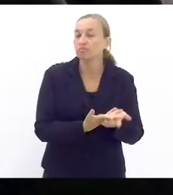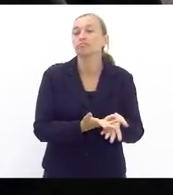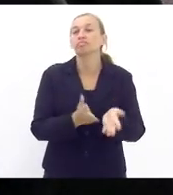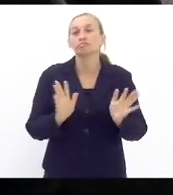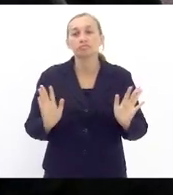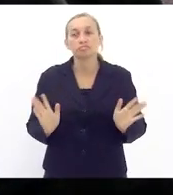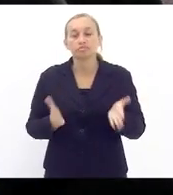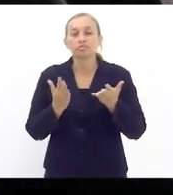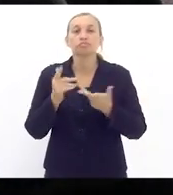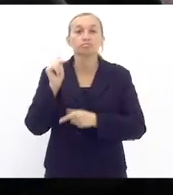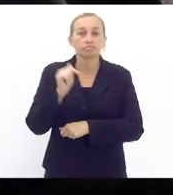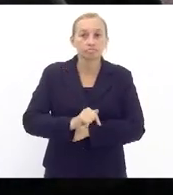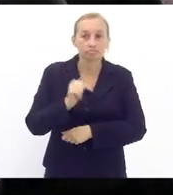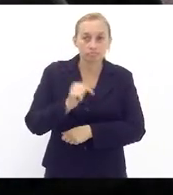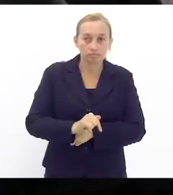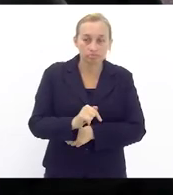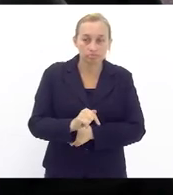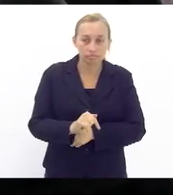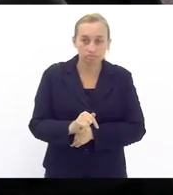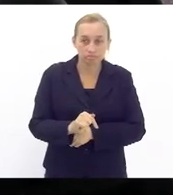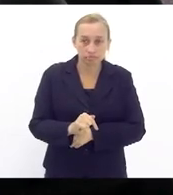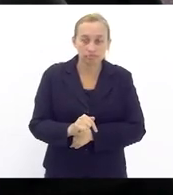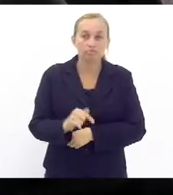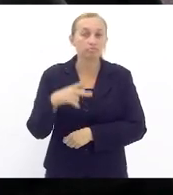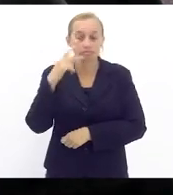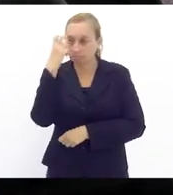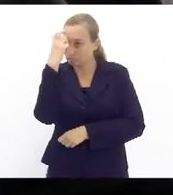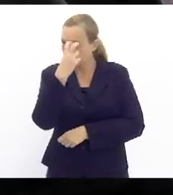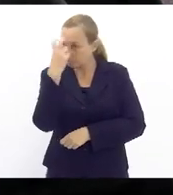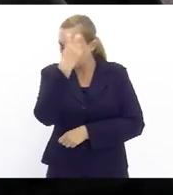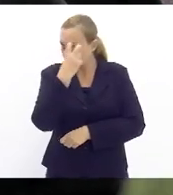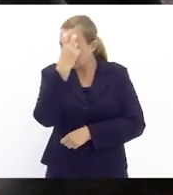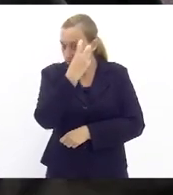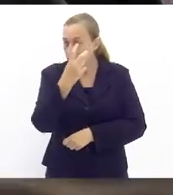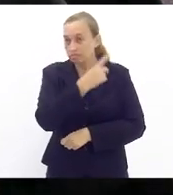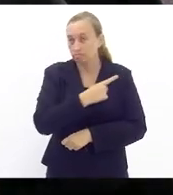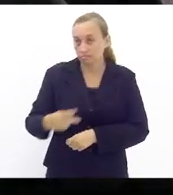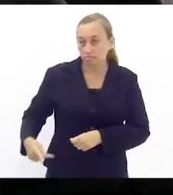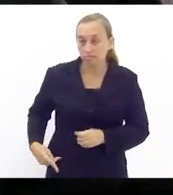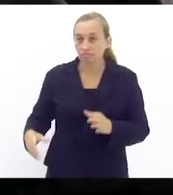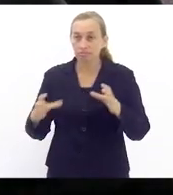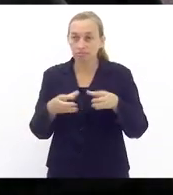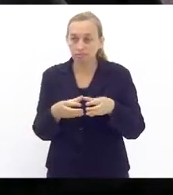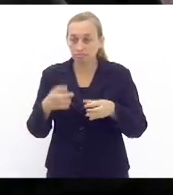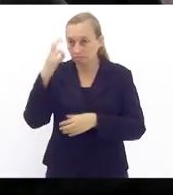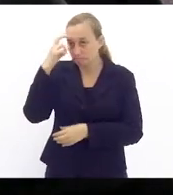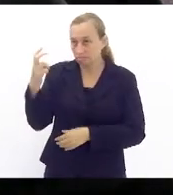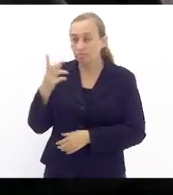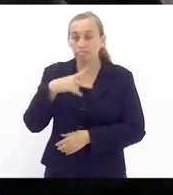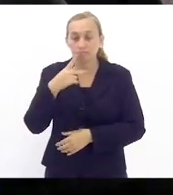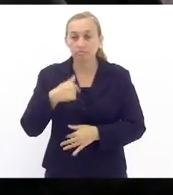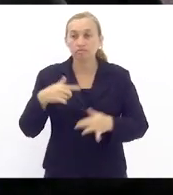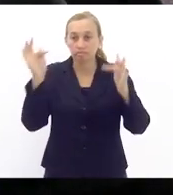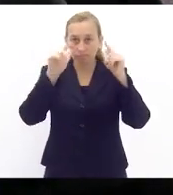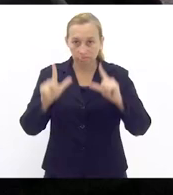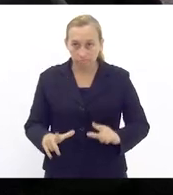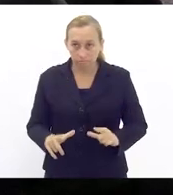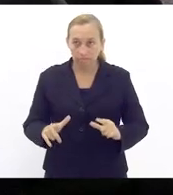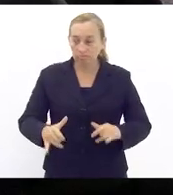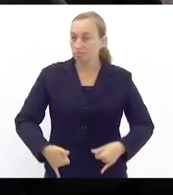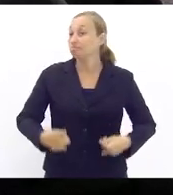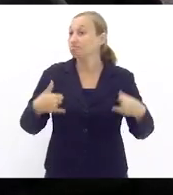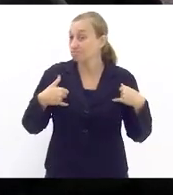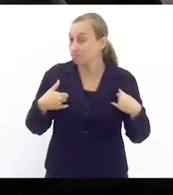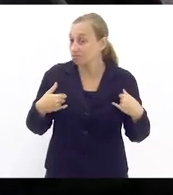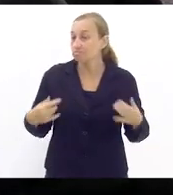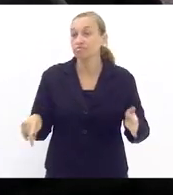aqui é da Verônica presidente da Comissão da cultura falar o quanto que eu estou feliz honrada